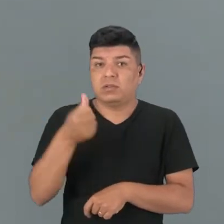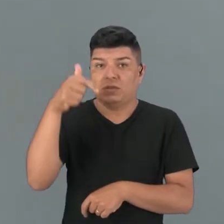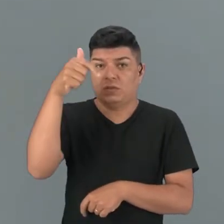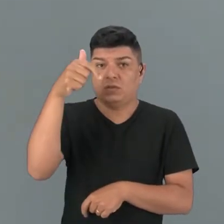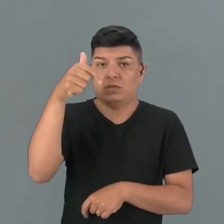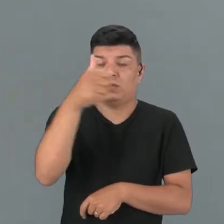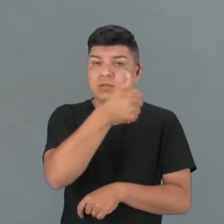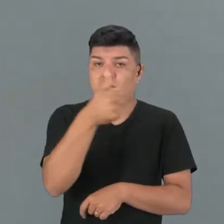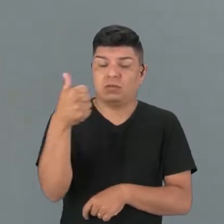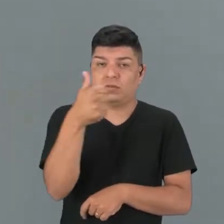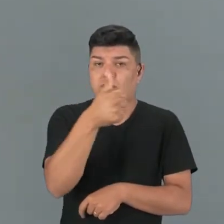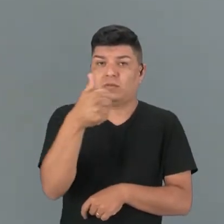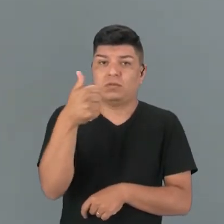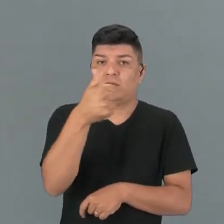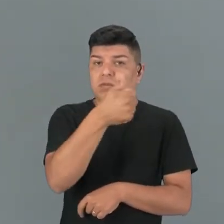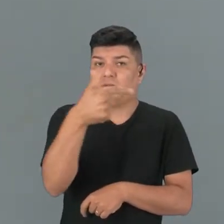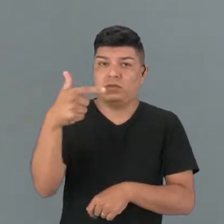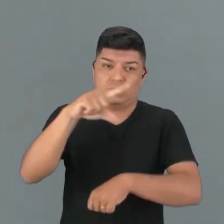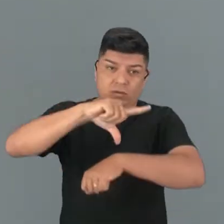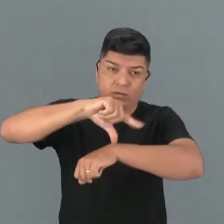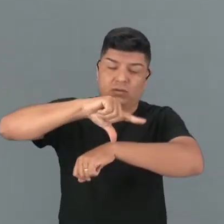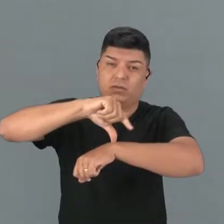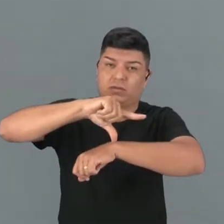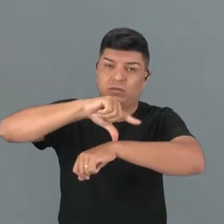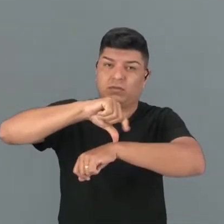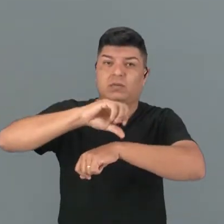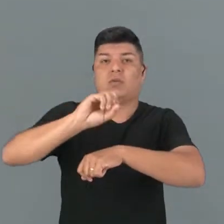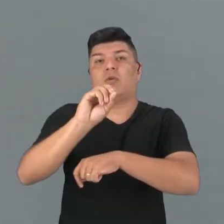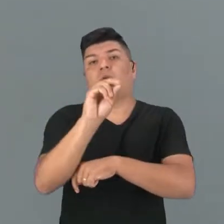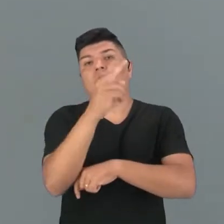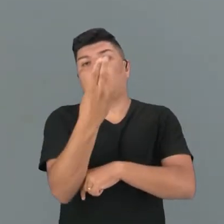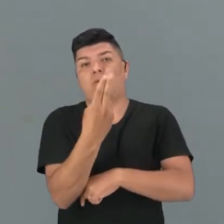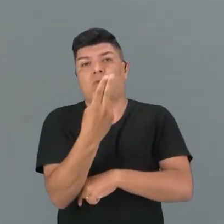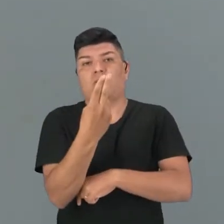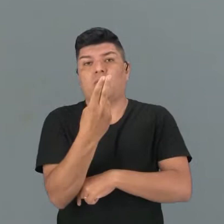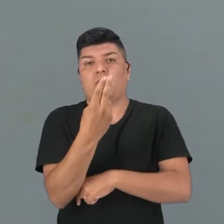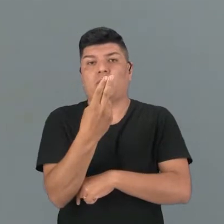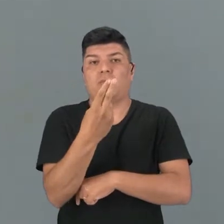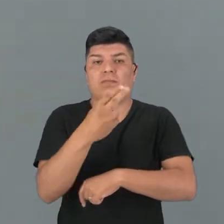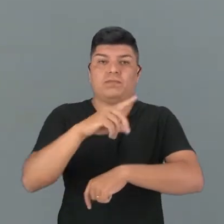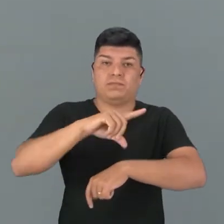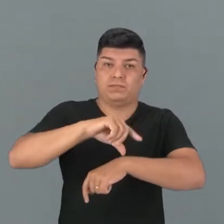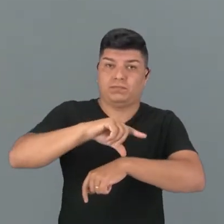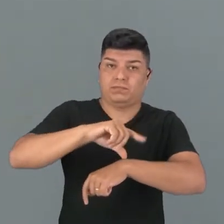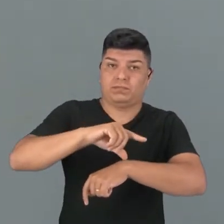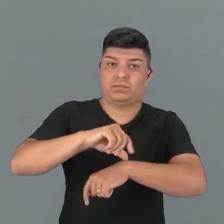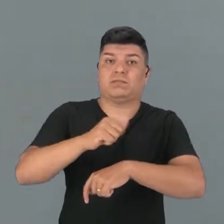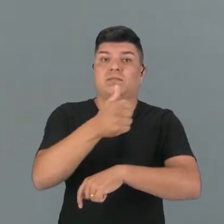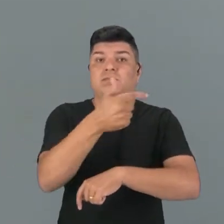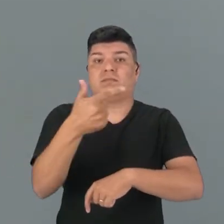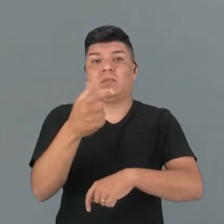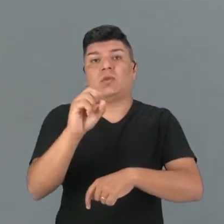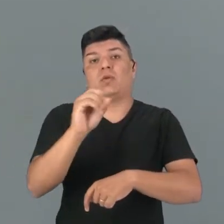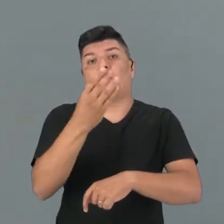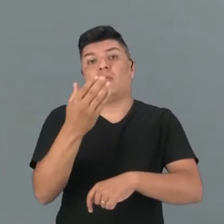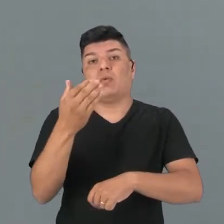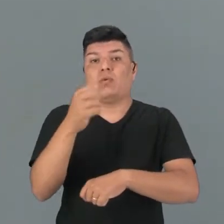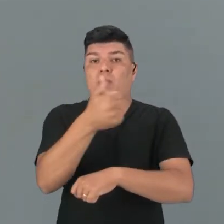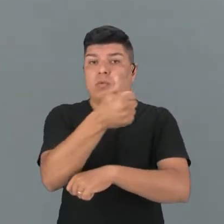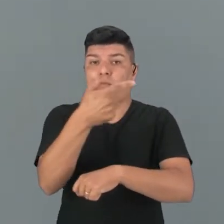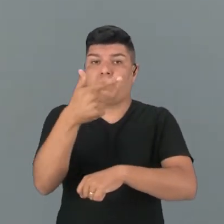e 12. Ou seja, 12 horas ou meio-dia, né? Ou então, meia-noite, quando eu me referi ao